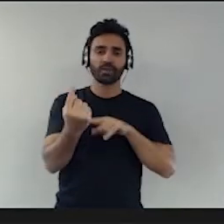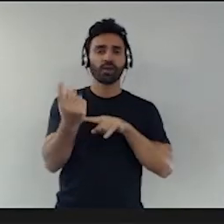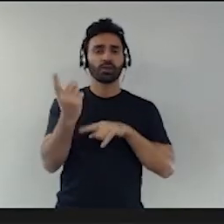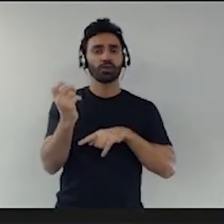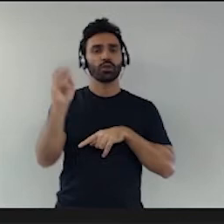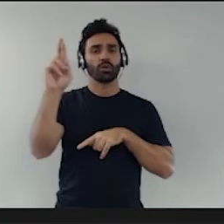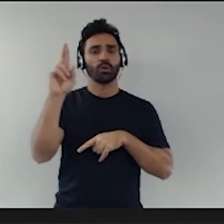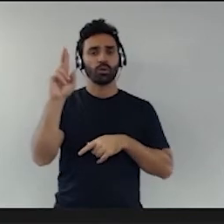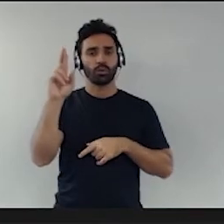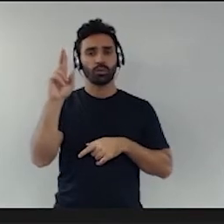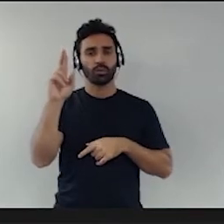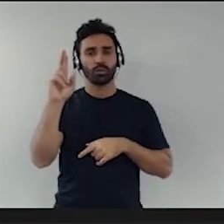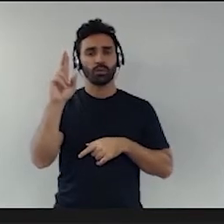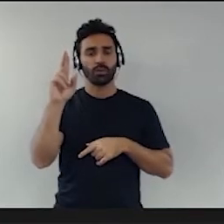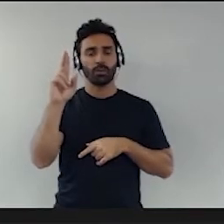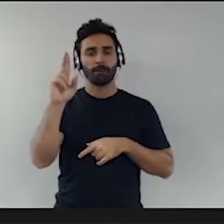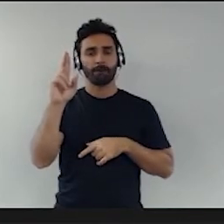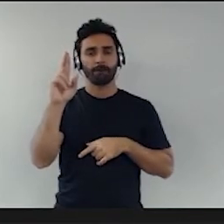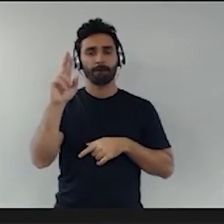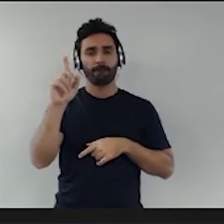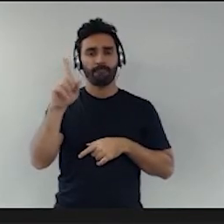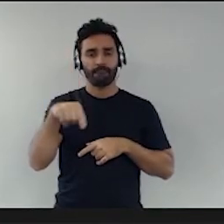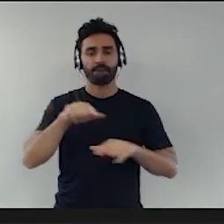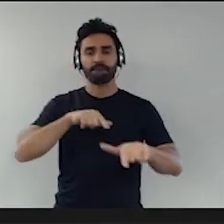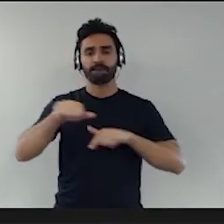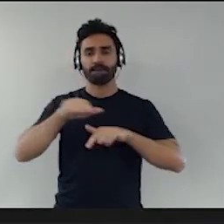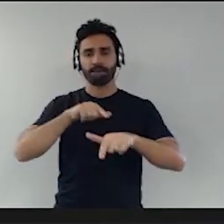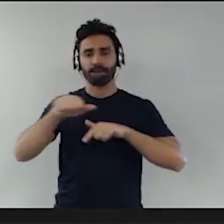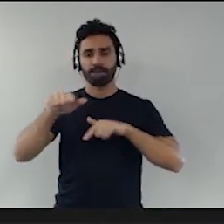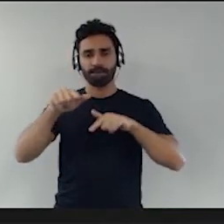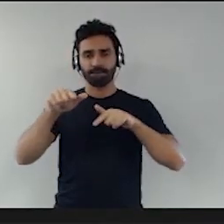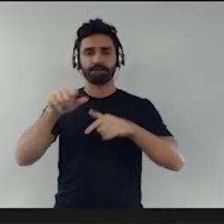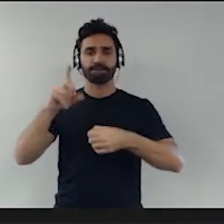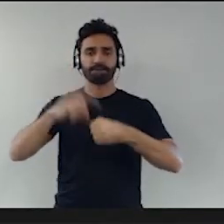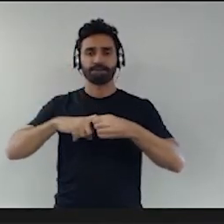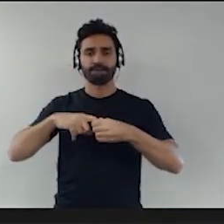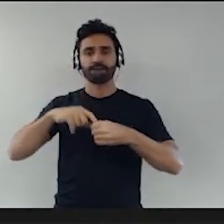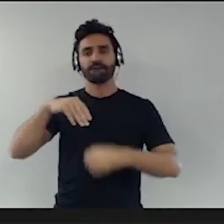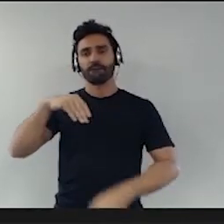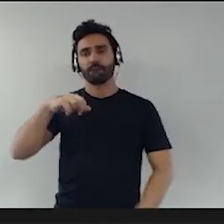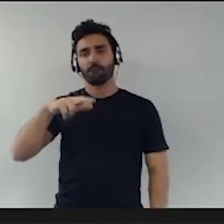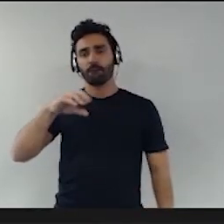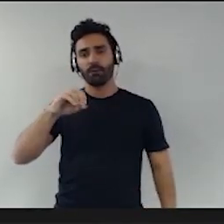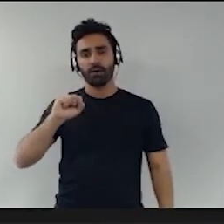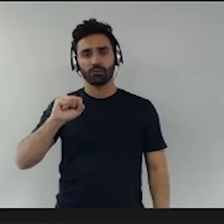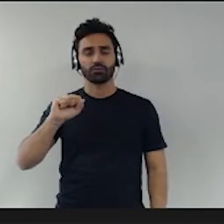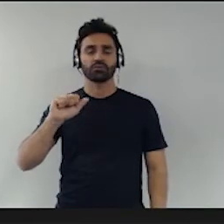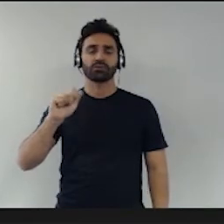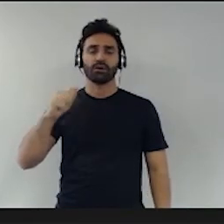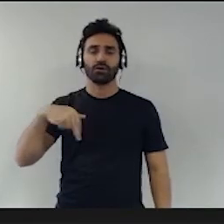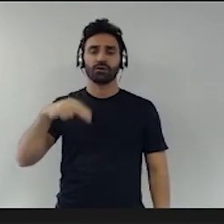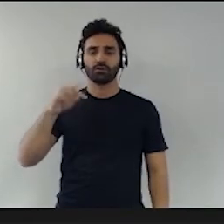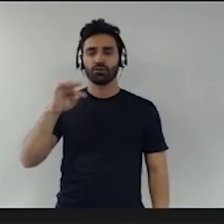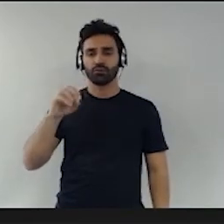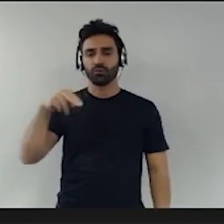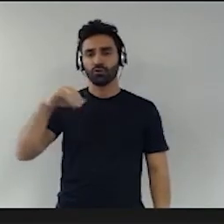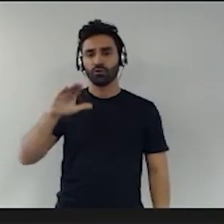doutor Procurador Regional da República, doutor Marcos Antônio da Silva Costa,